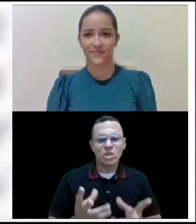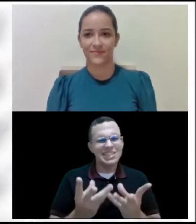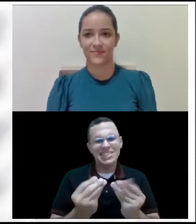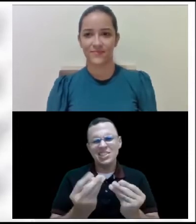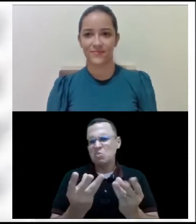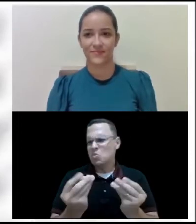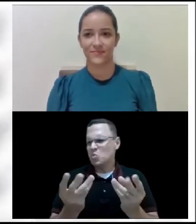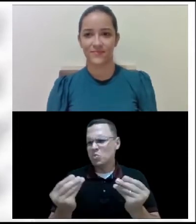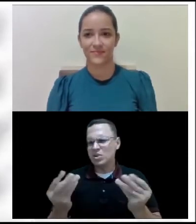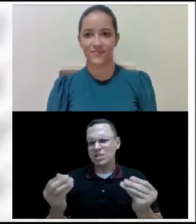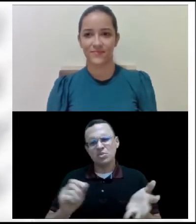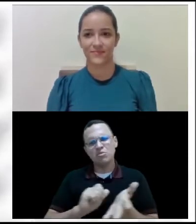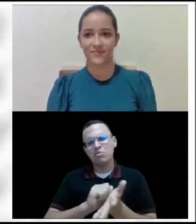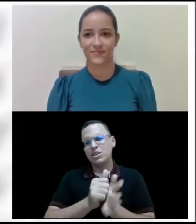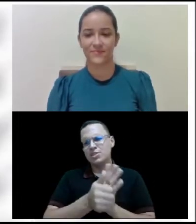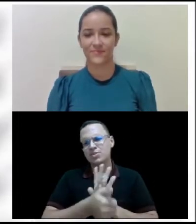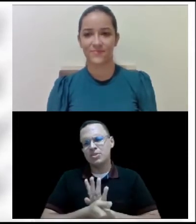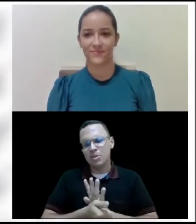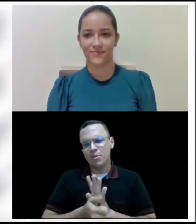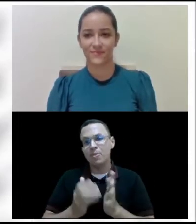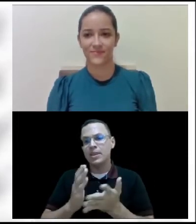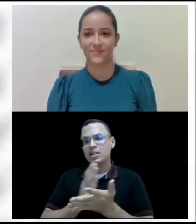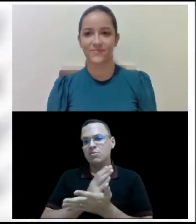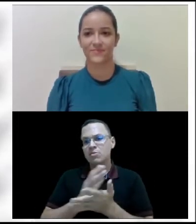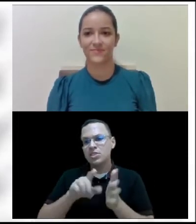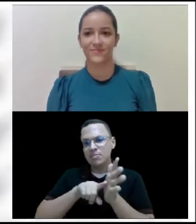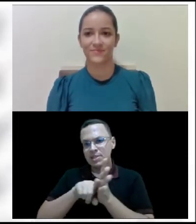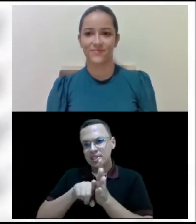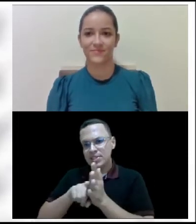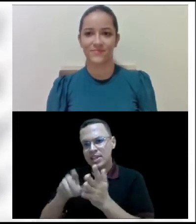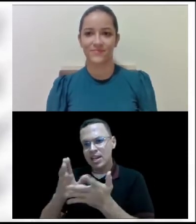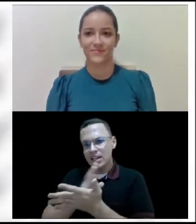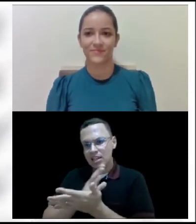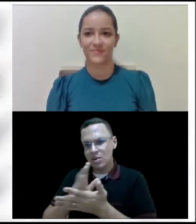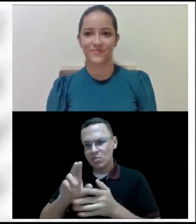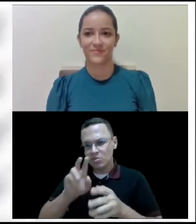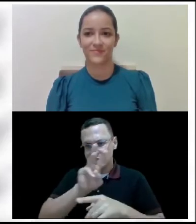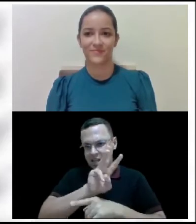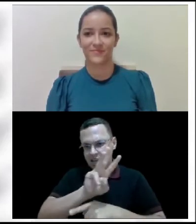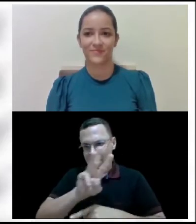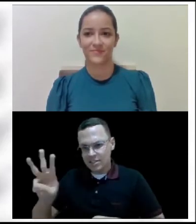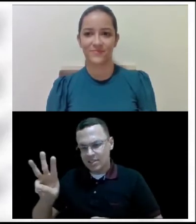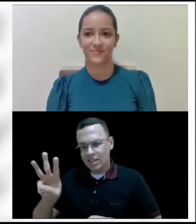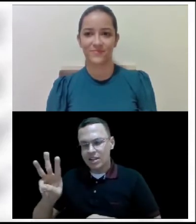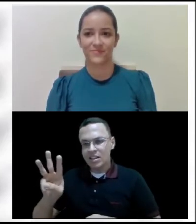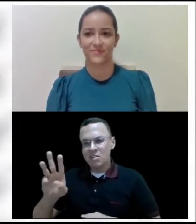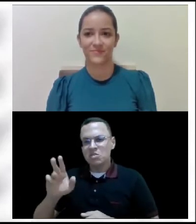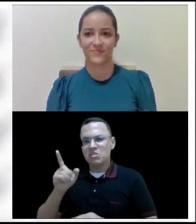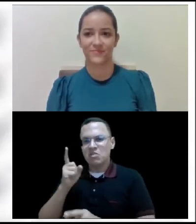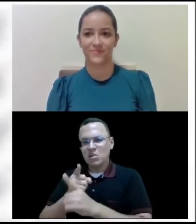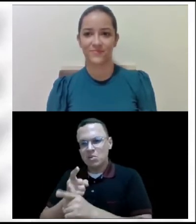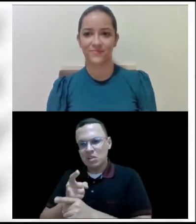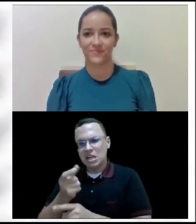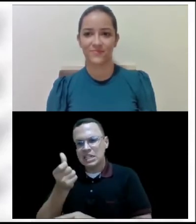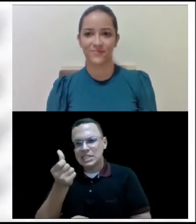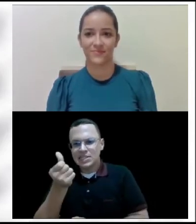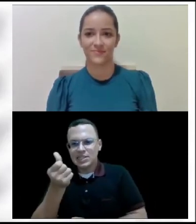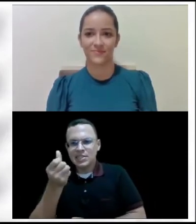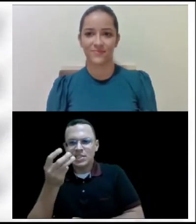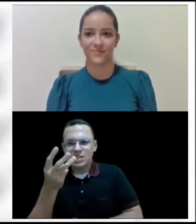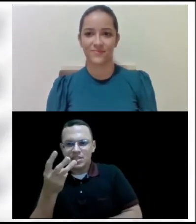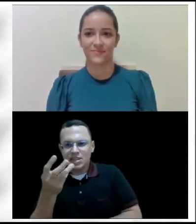Então, existem muitas configurações de mão. Se você pesquisar em alguns sites, você vai